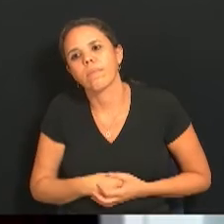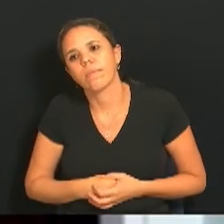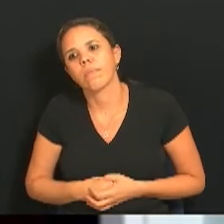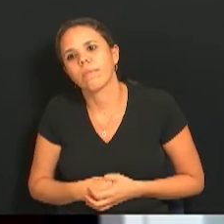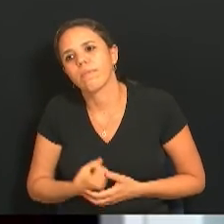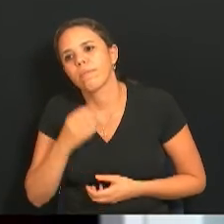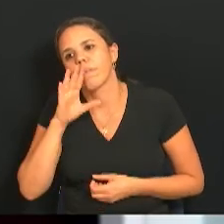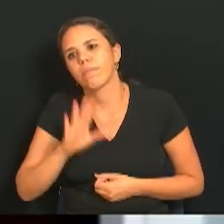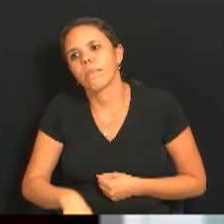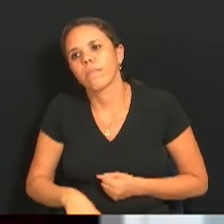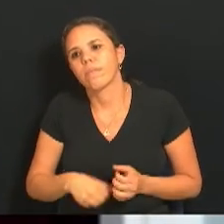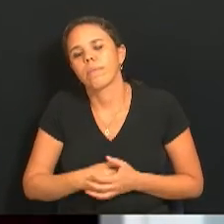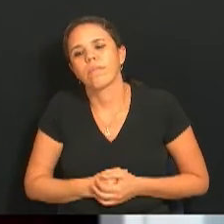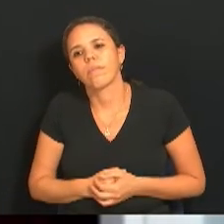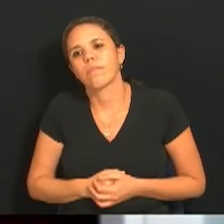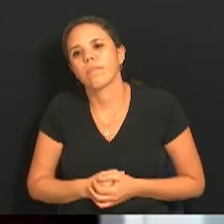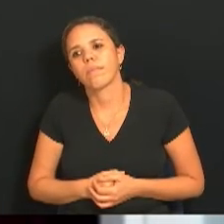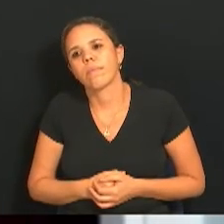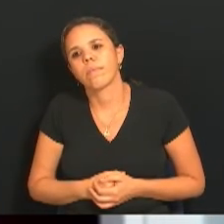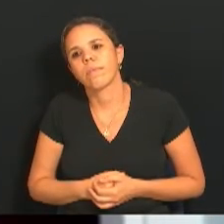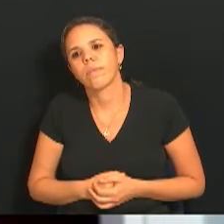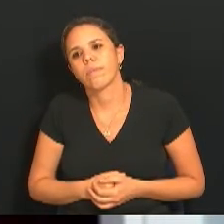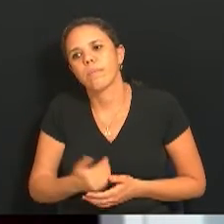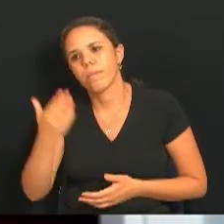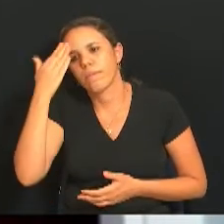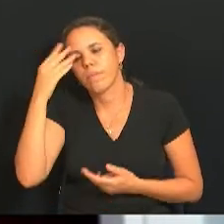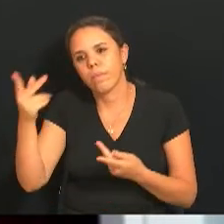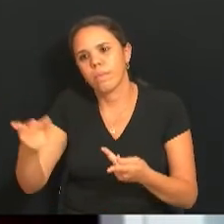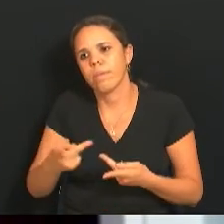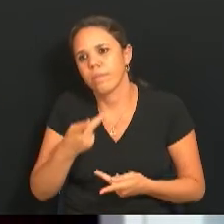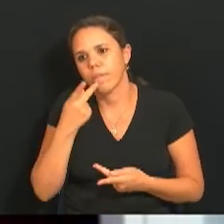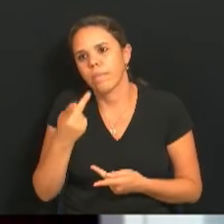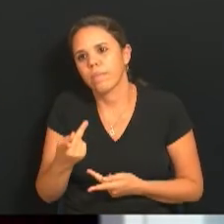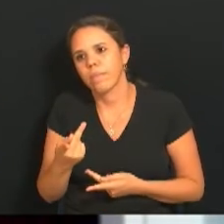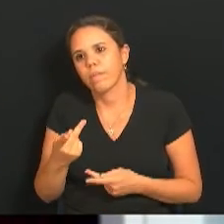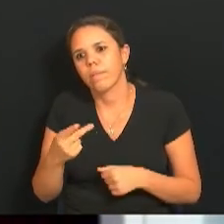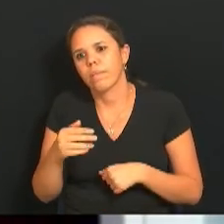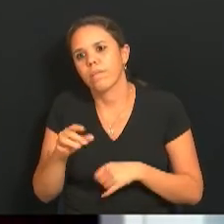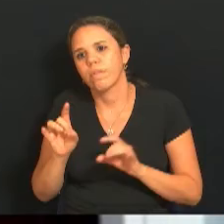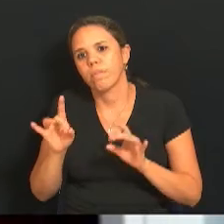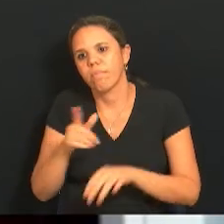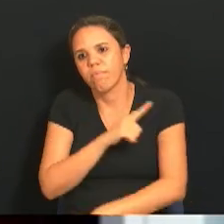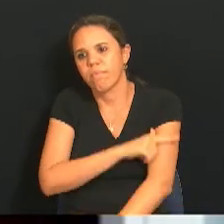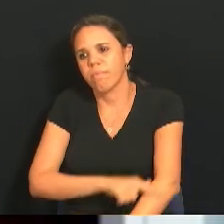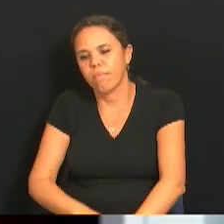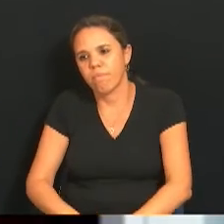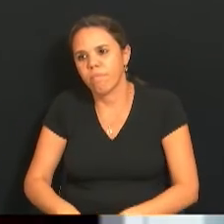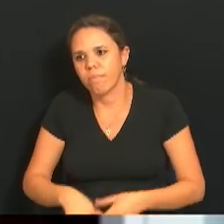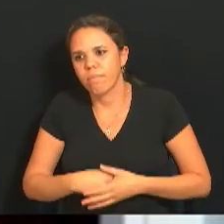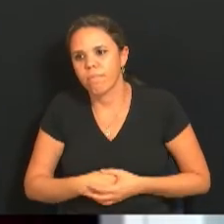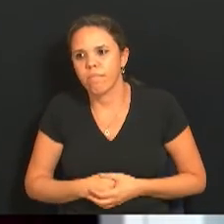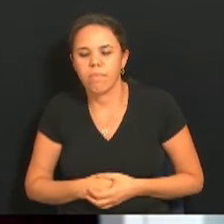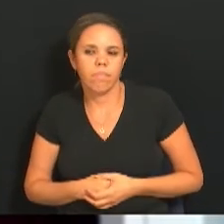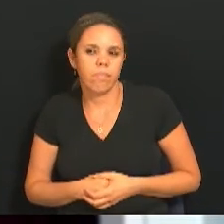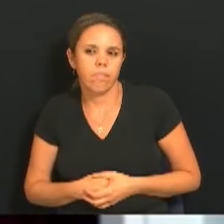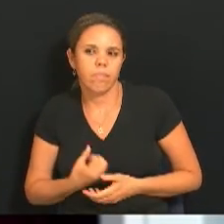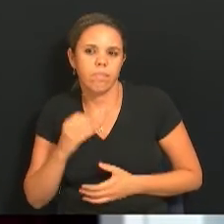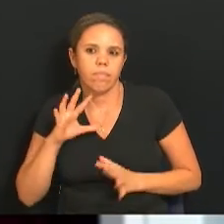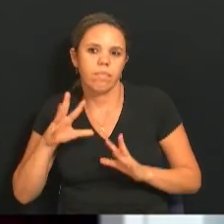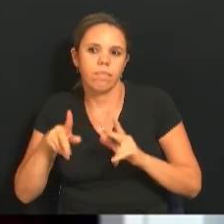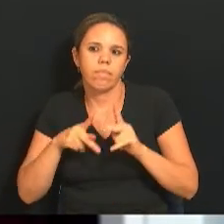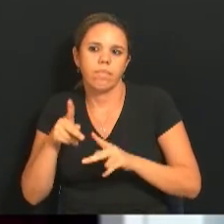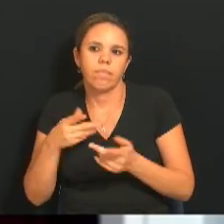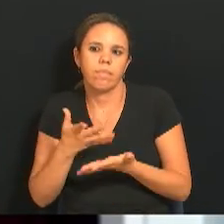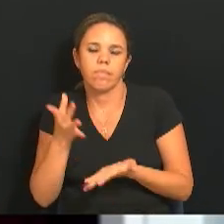todos aprendendo. Boa tarde, muito obrigada pelas palavras, a senhora é muito gentil. Gostaria de dizer boa tarde a todos os senhores